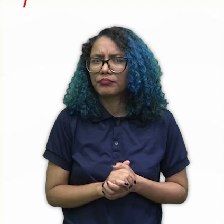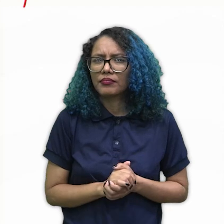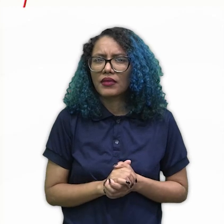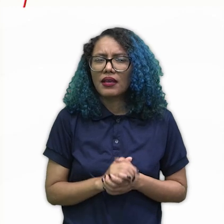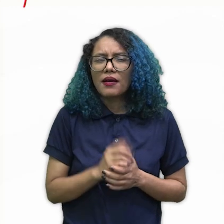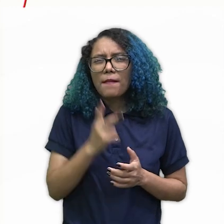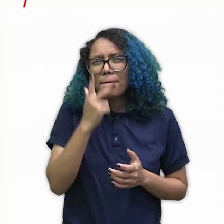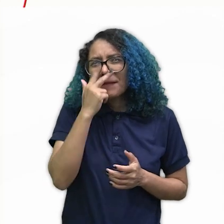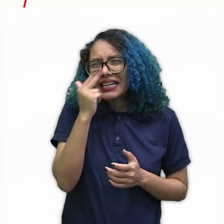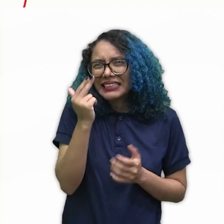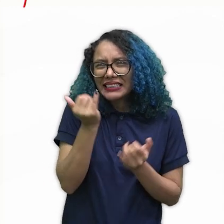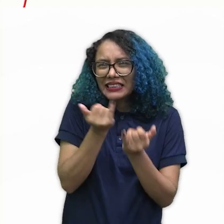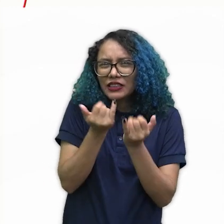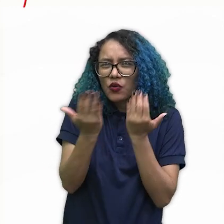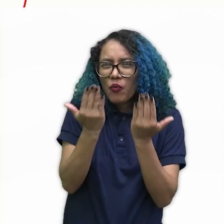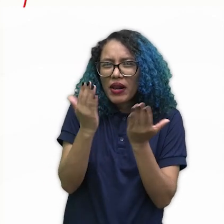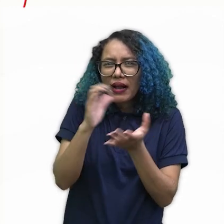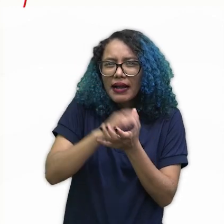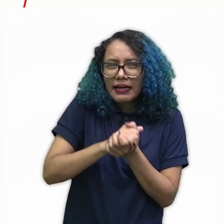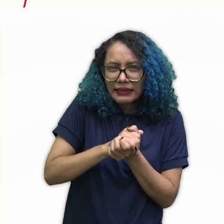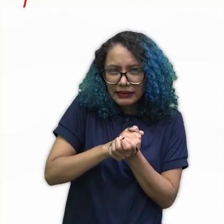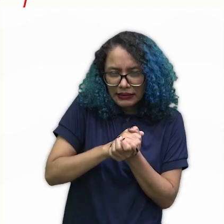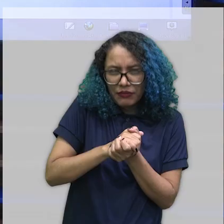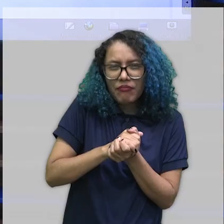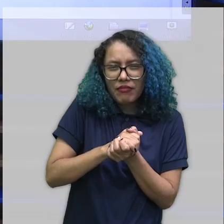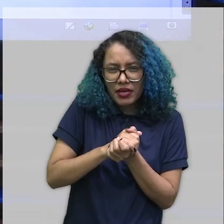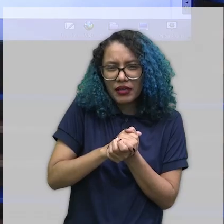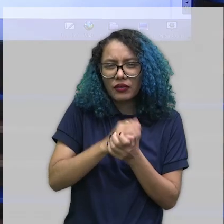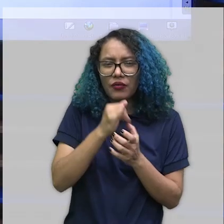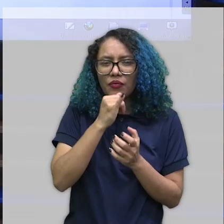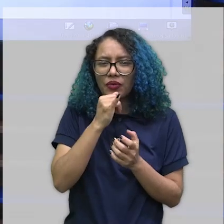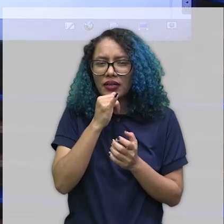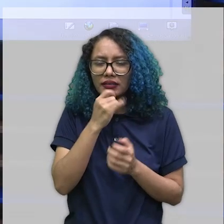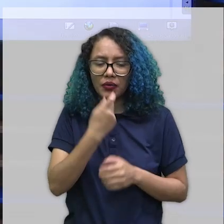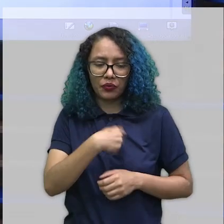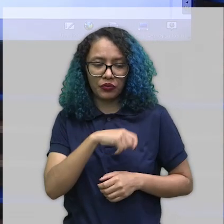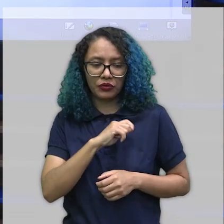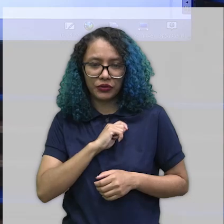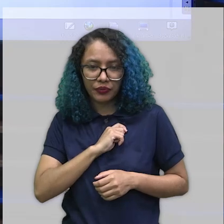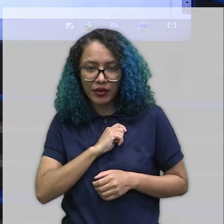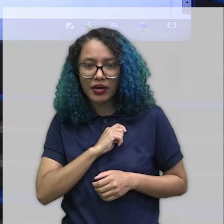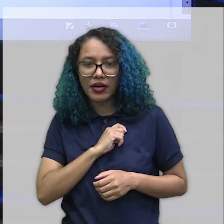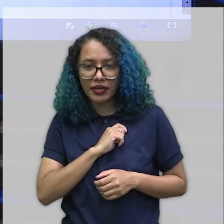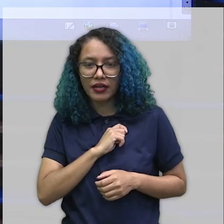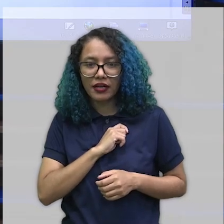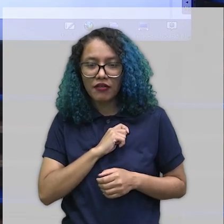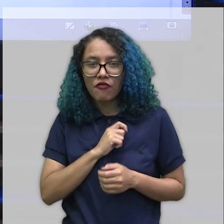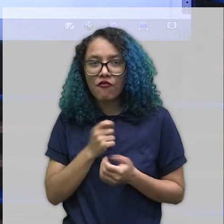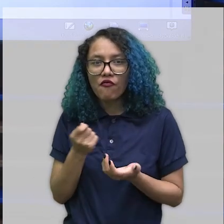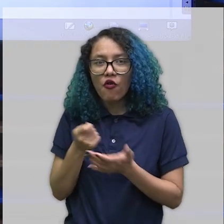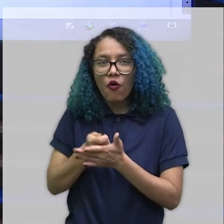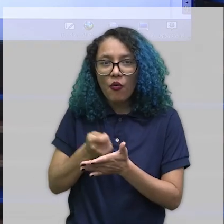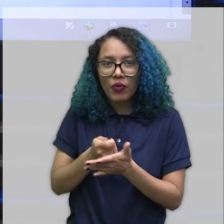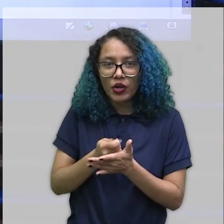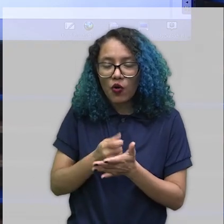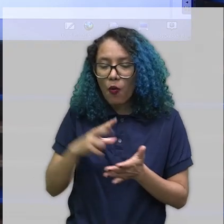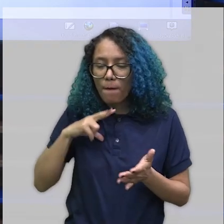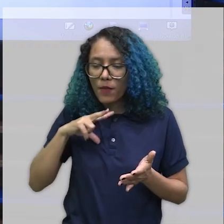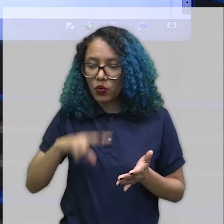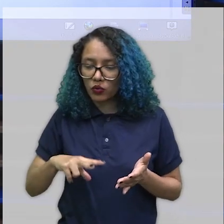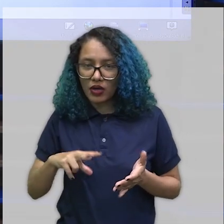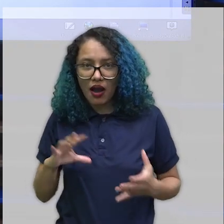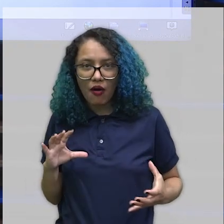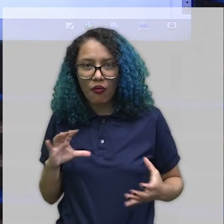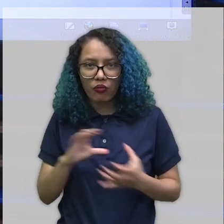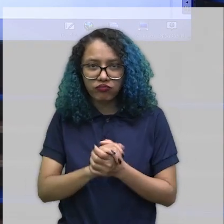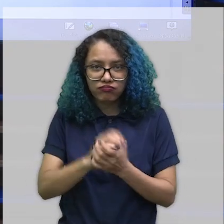casamento forçado entre a Espanha, o noivo que forçou o casamento, com a noiva, que seria Portugal.